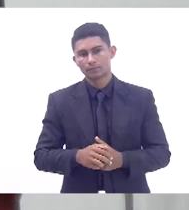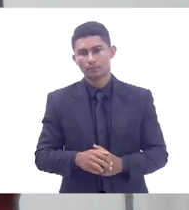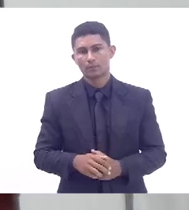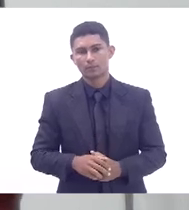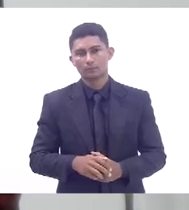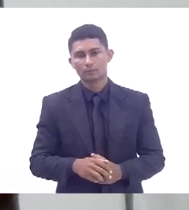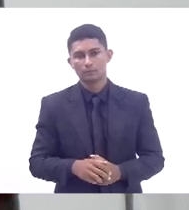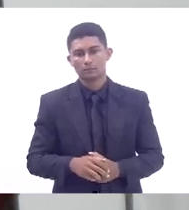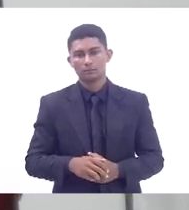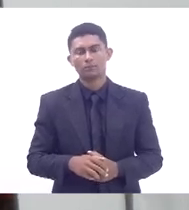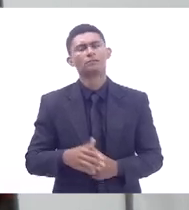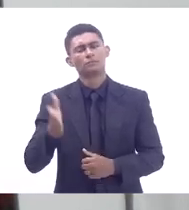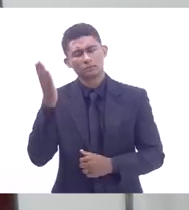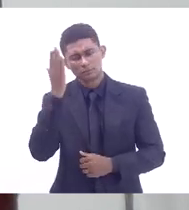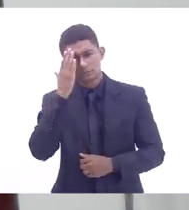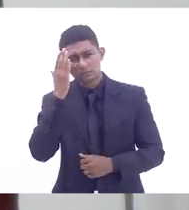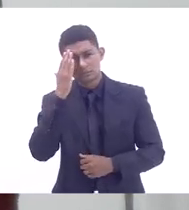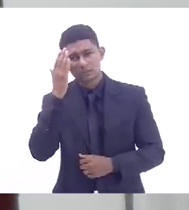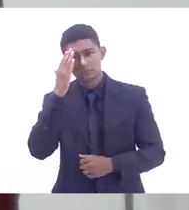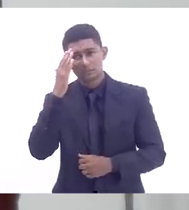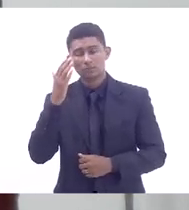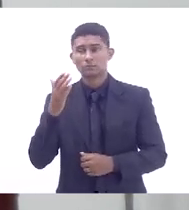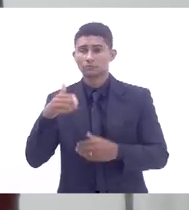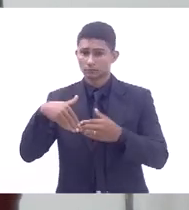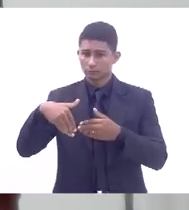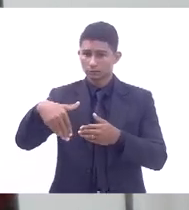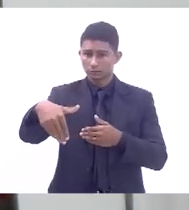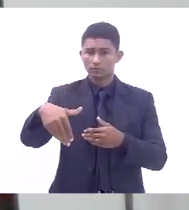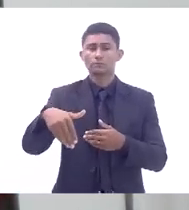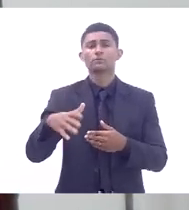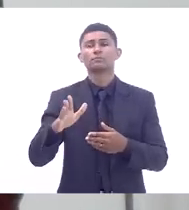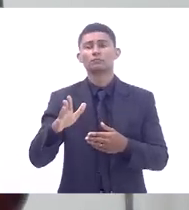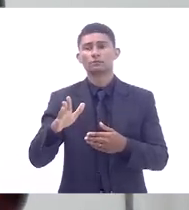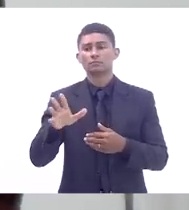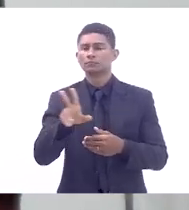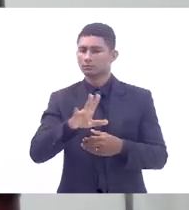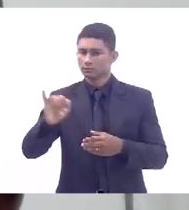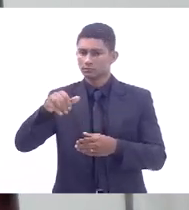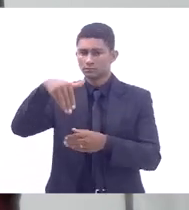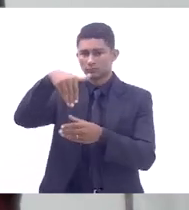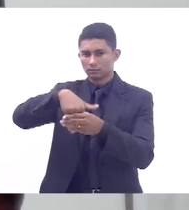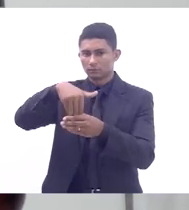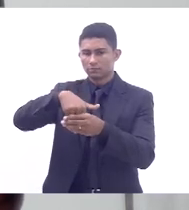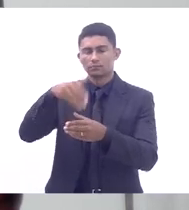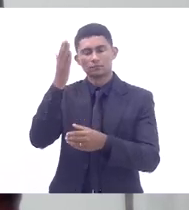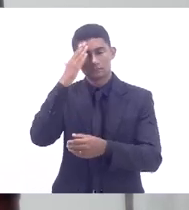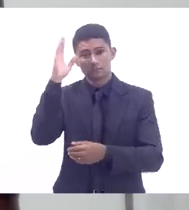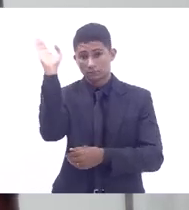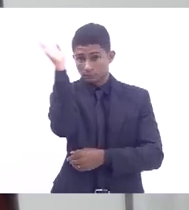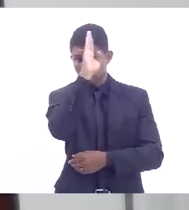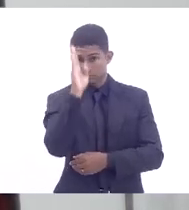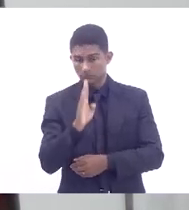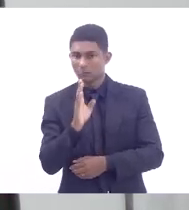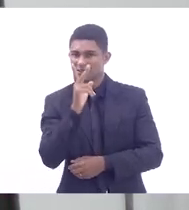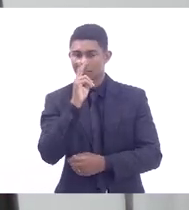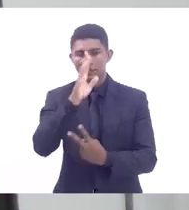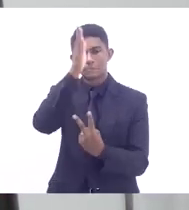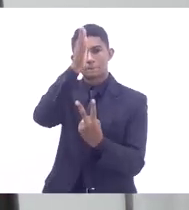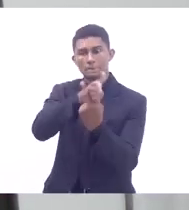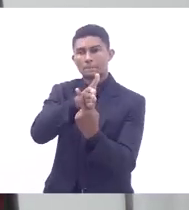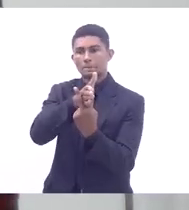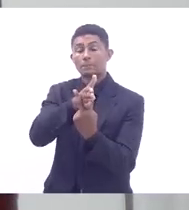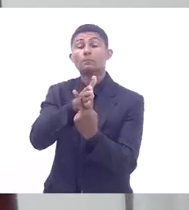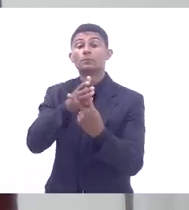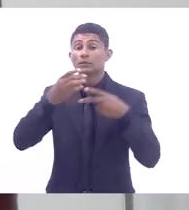a a a dinâmica do pleito que se avizinha né EA polarização que ocorre no Brasil que a gente